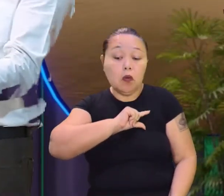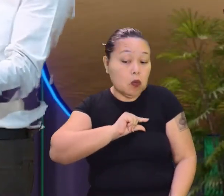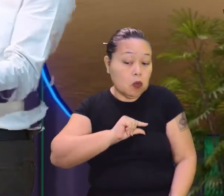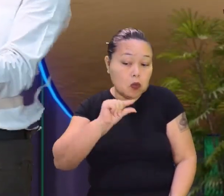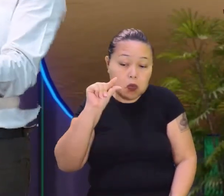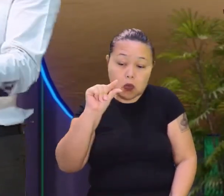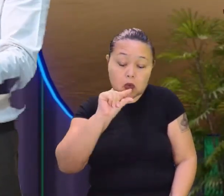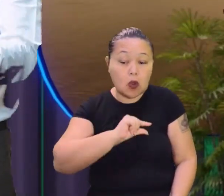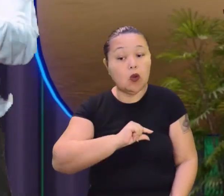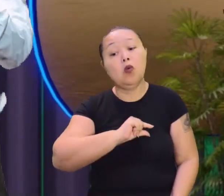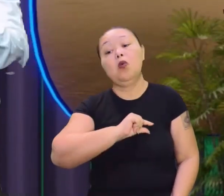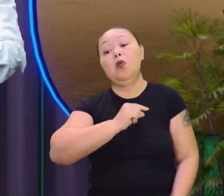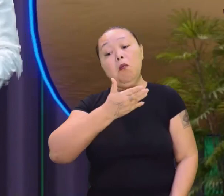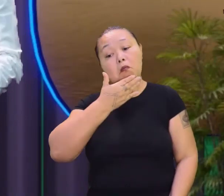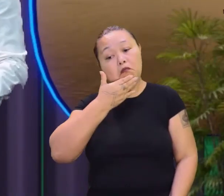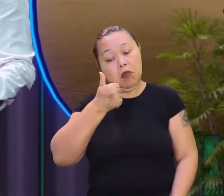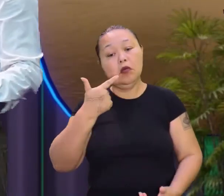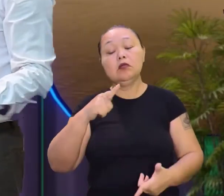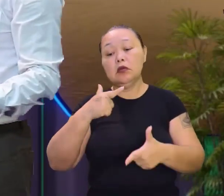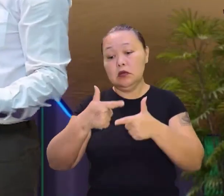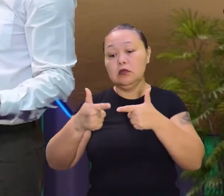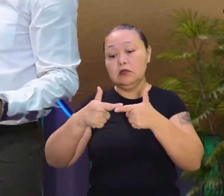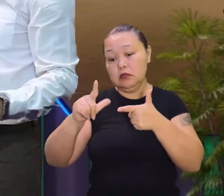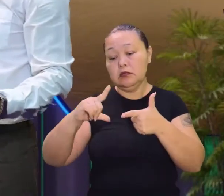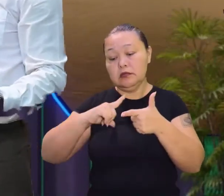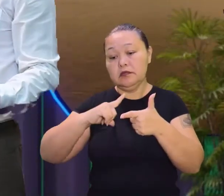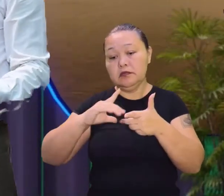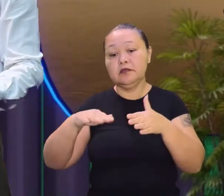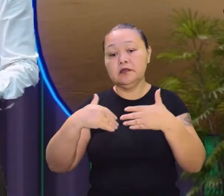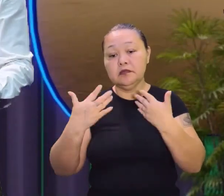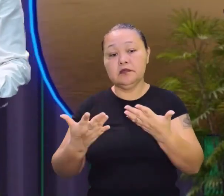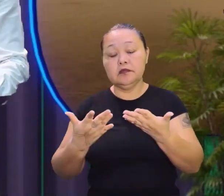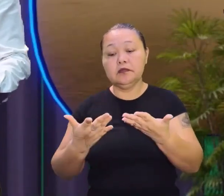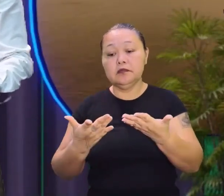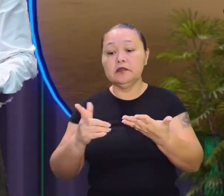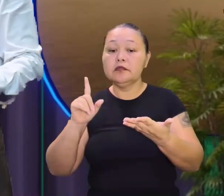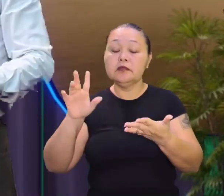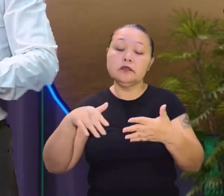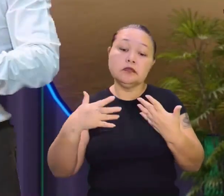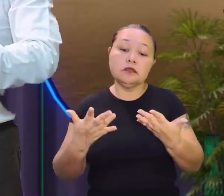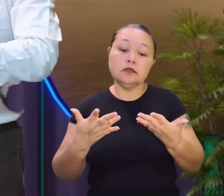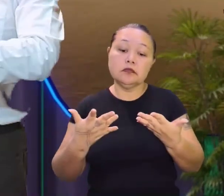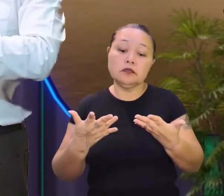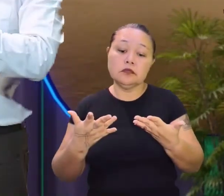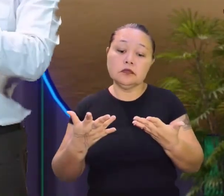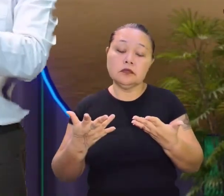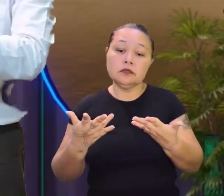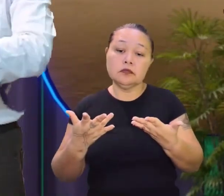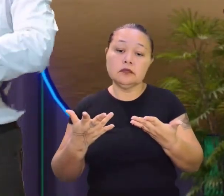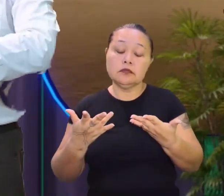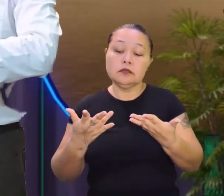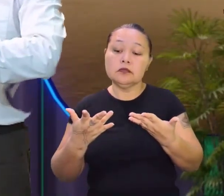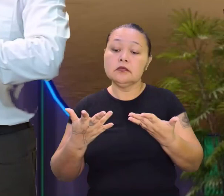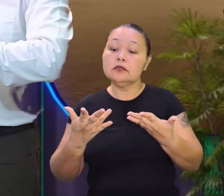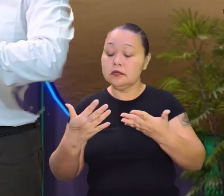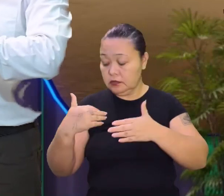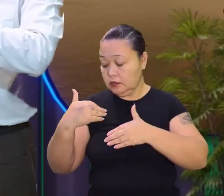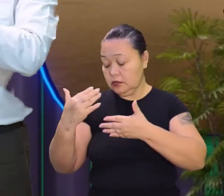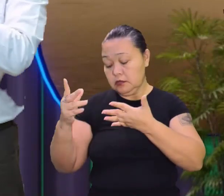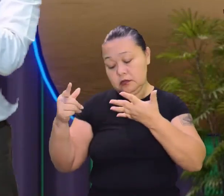mínimo. Hoje deu uma melhorada com todos os problemas que a gente tem. Não é isso, Rogério? Isso mesmo. Então, só